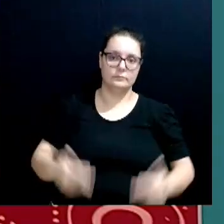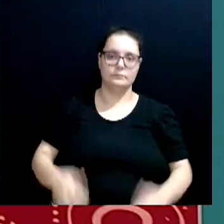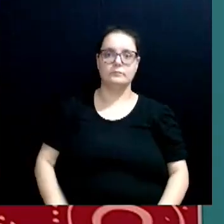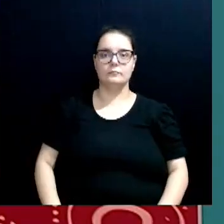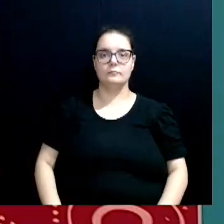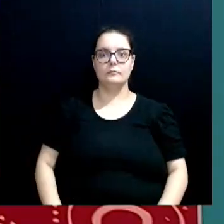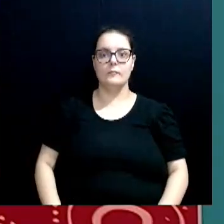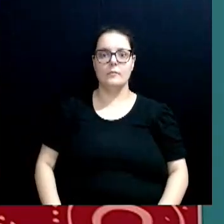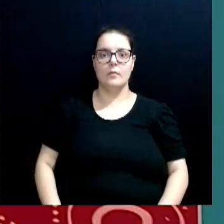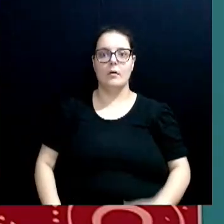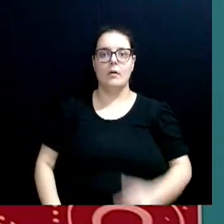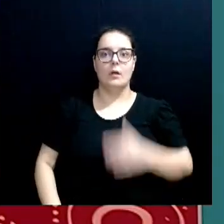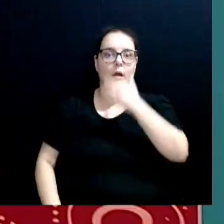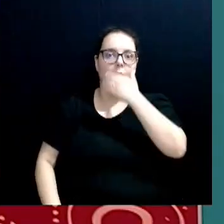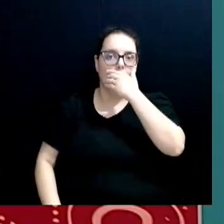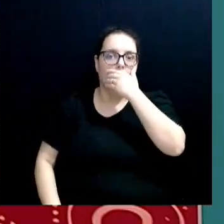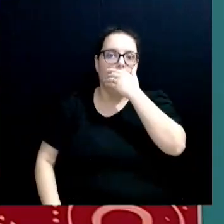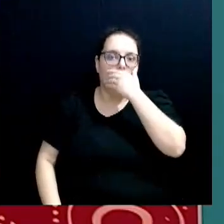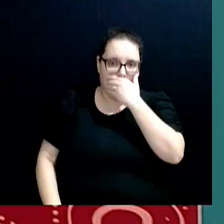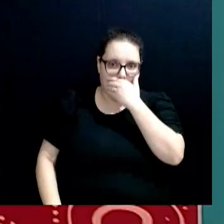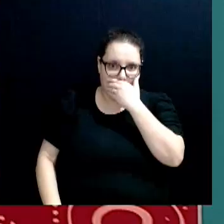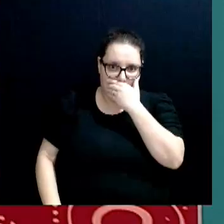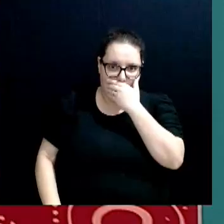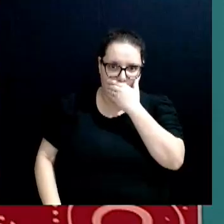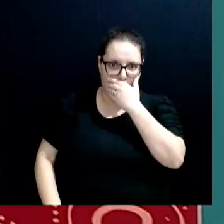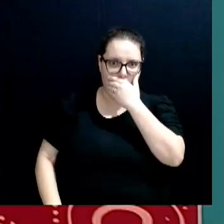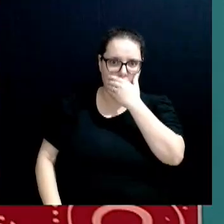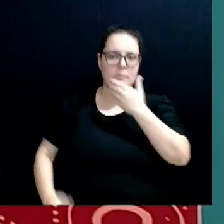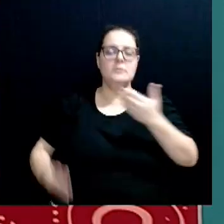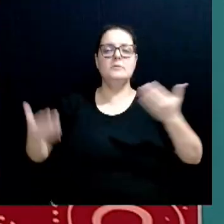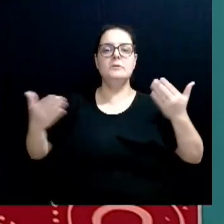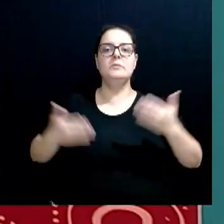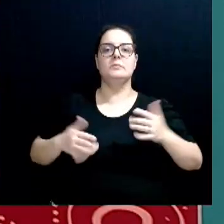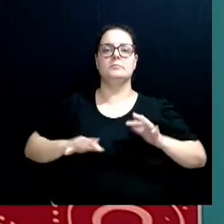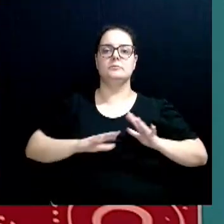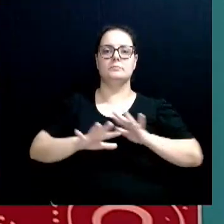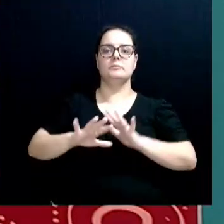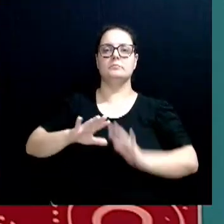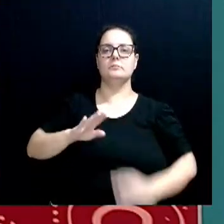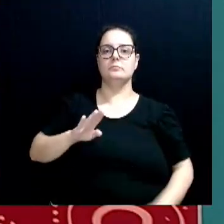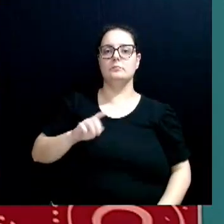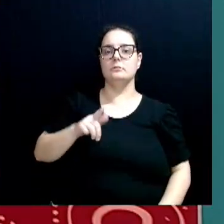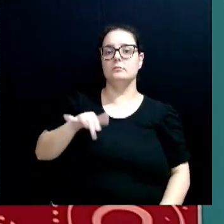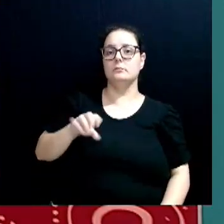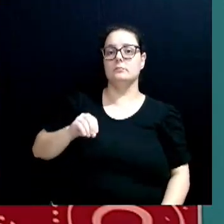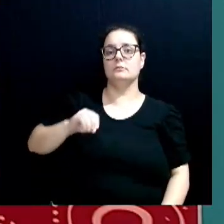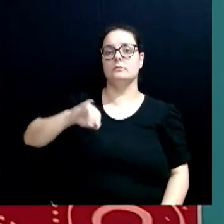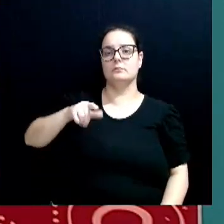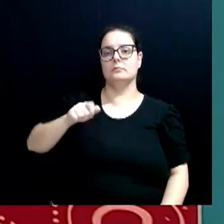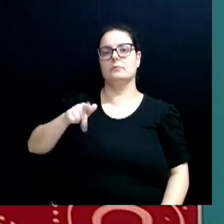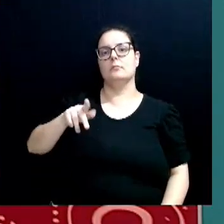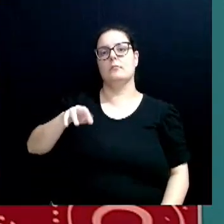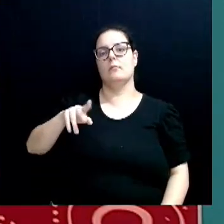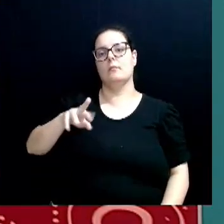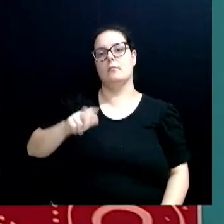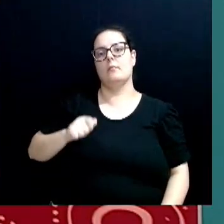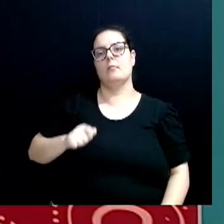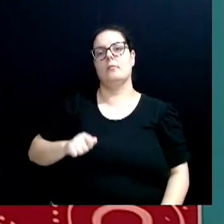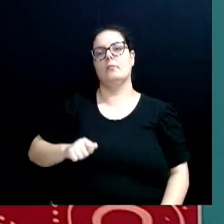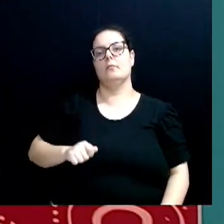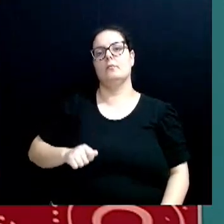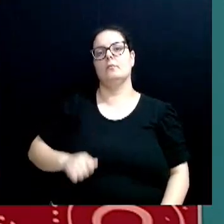Hoje nós fazemos questão de passar com a marcha da Barão de Jaguara, no meio da rua, e pedindo basta de